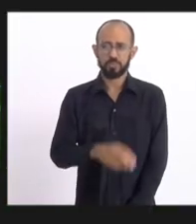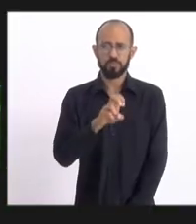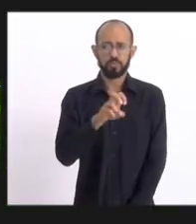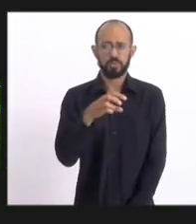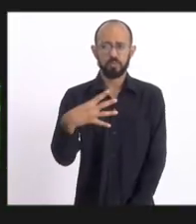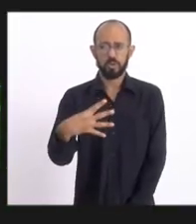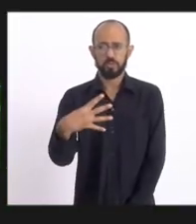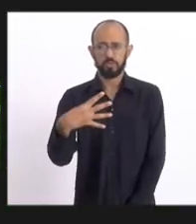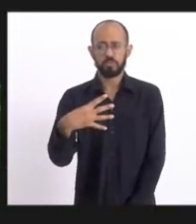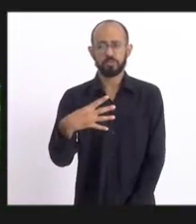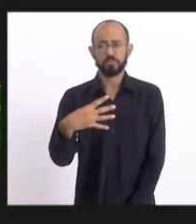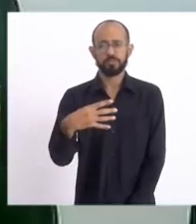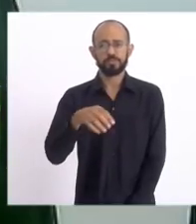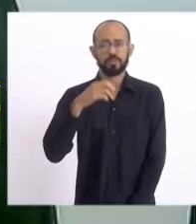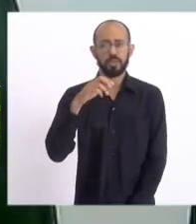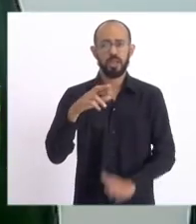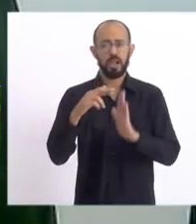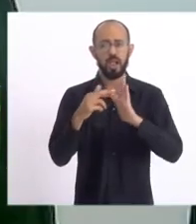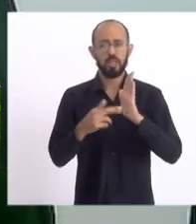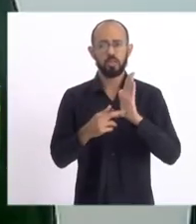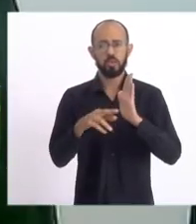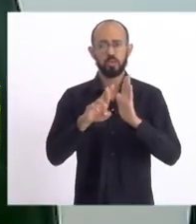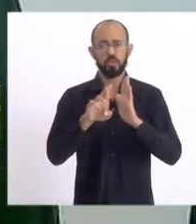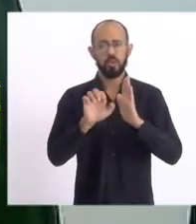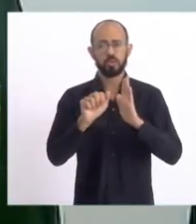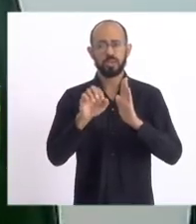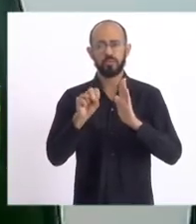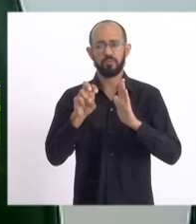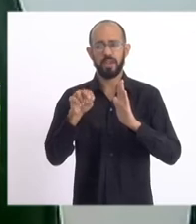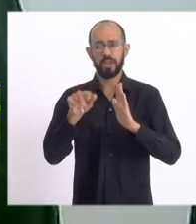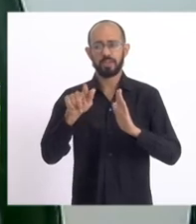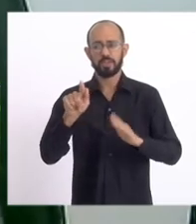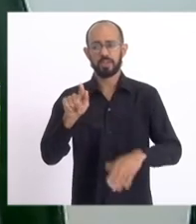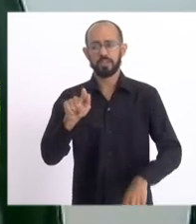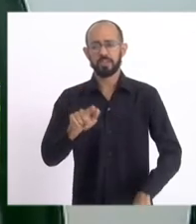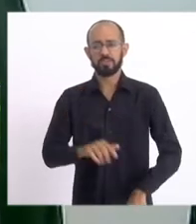54. Relator, deputado Rosenberg Reis.